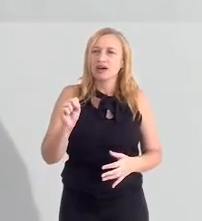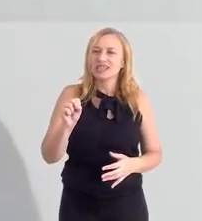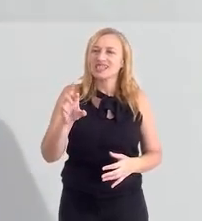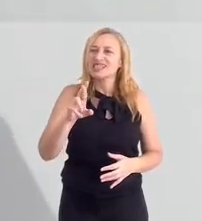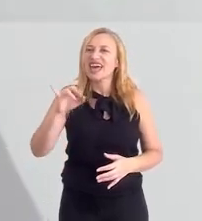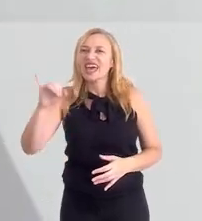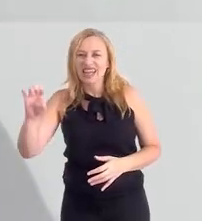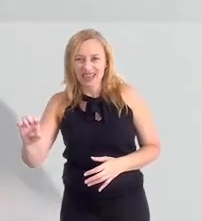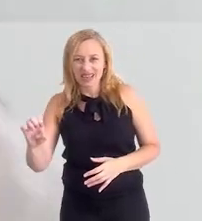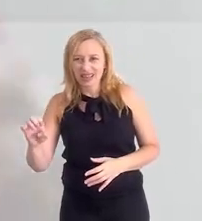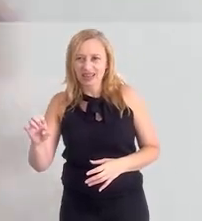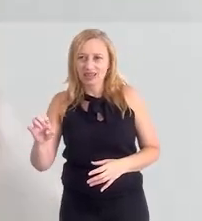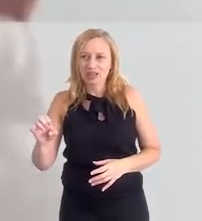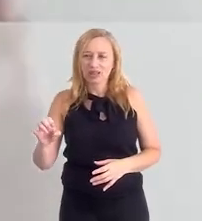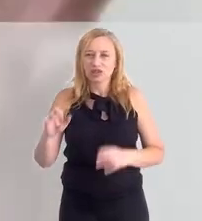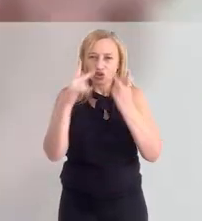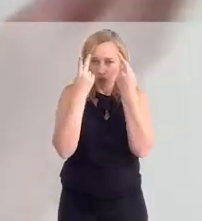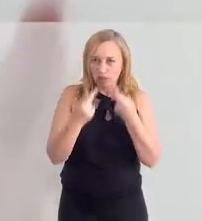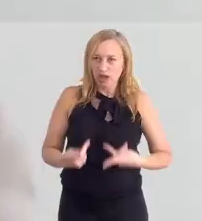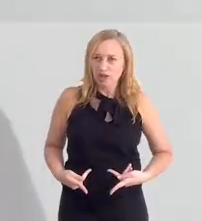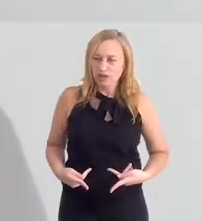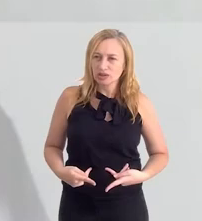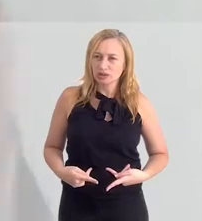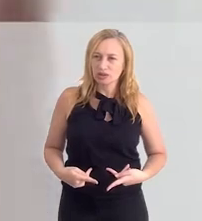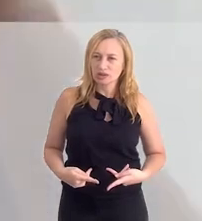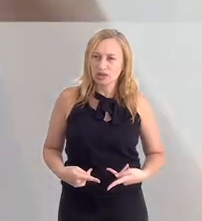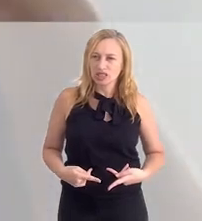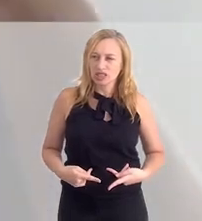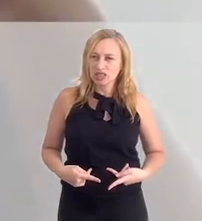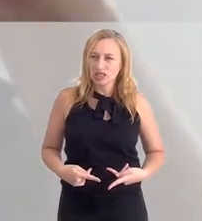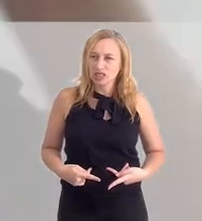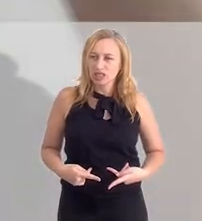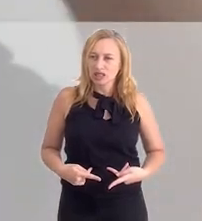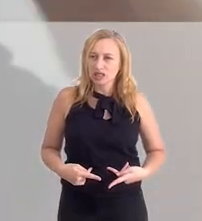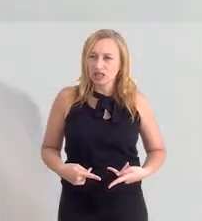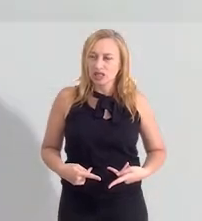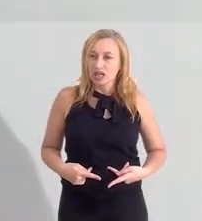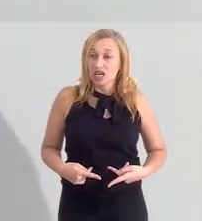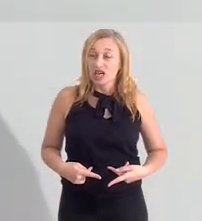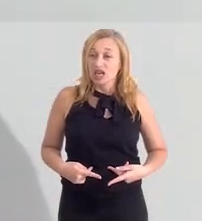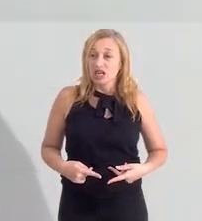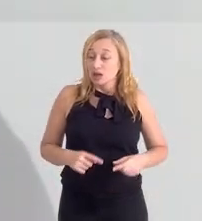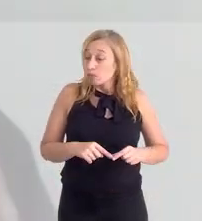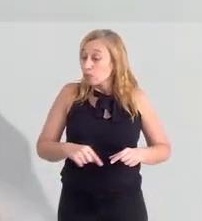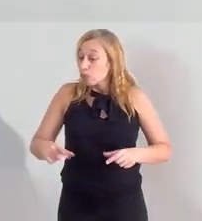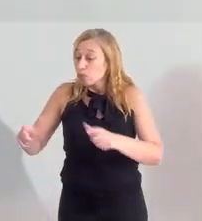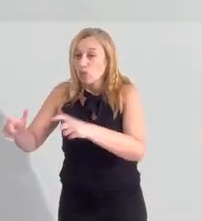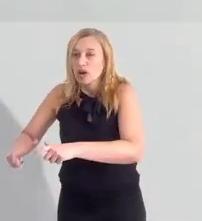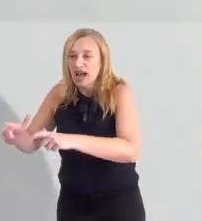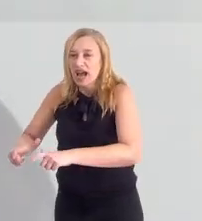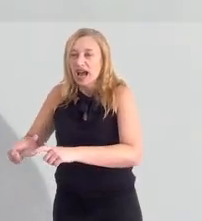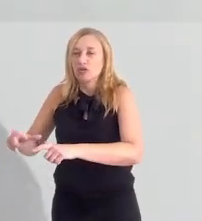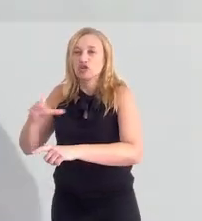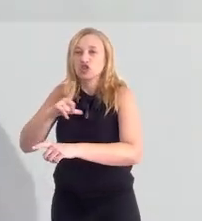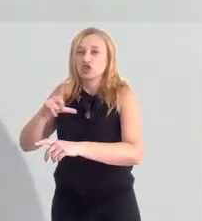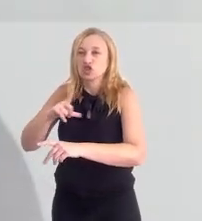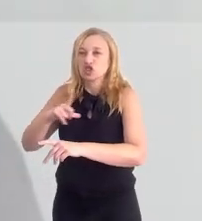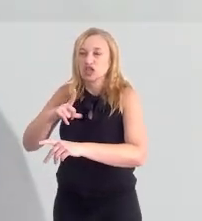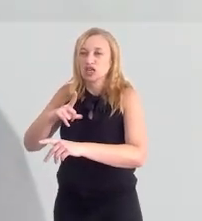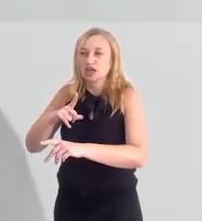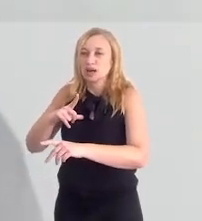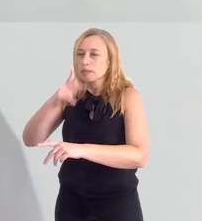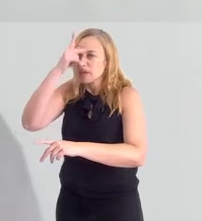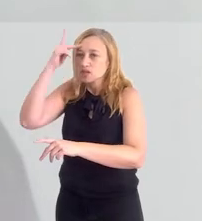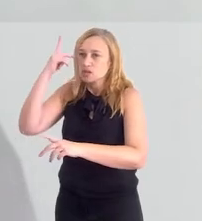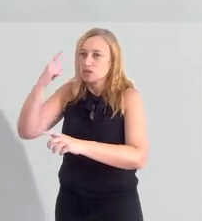série em que humanos iam para uma terra de gigantes. Estavam sempre em desvantagem. E todos